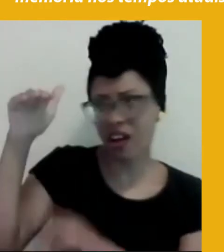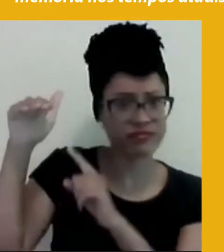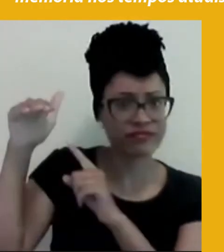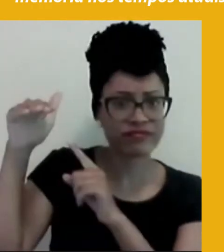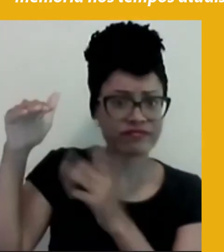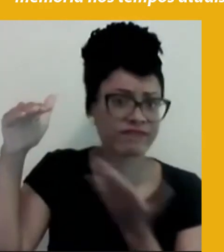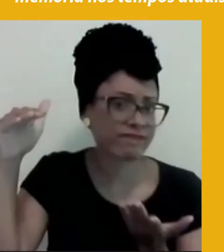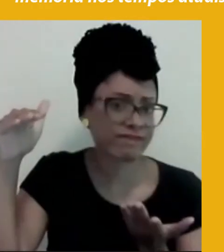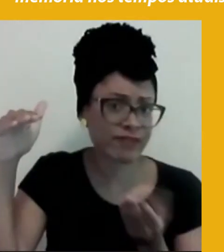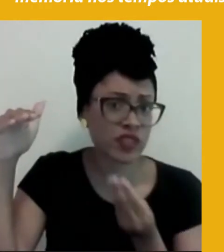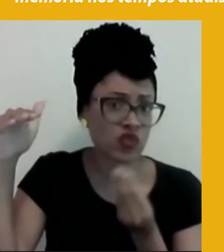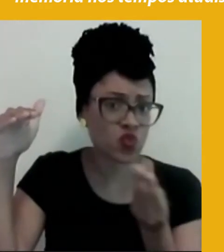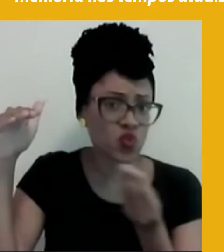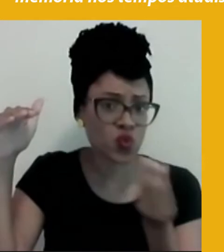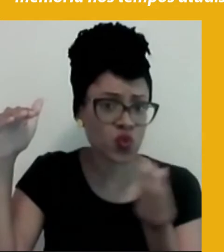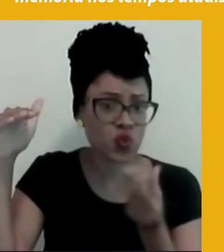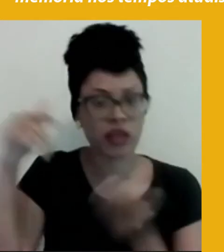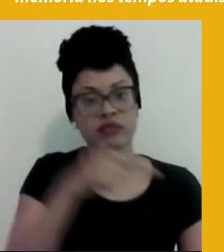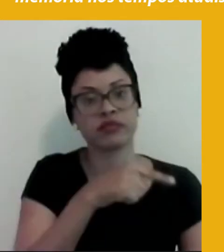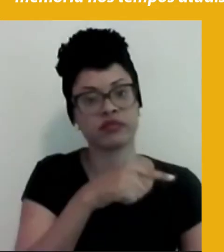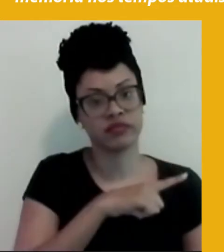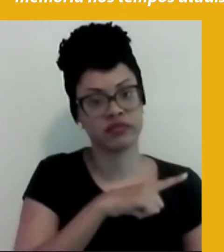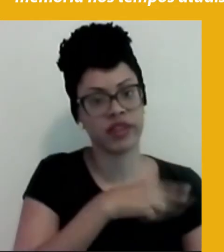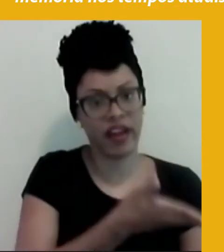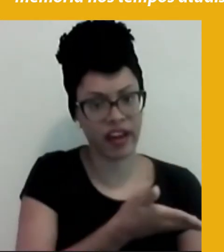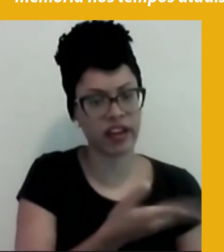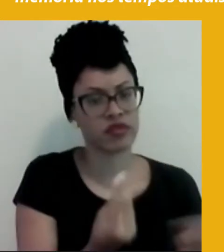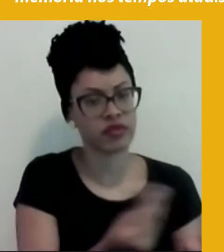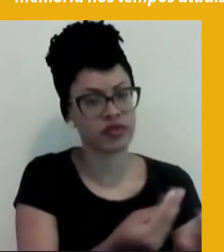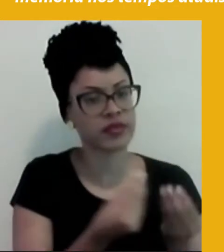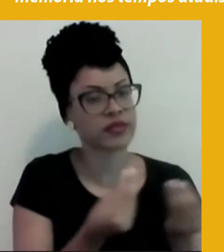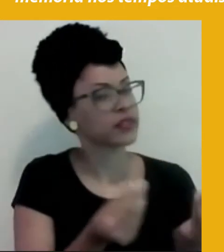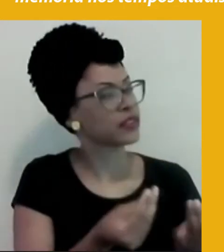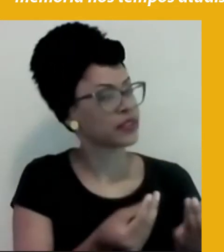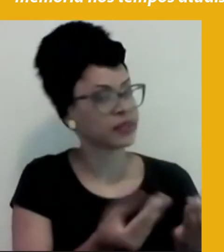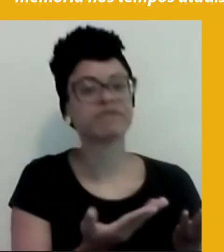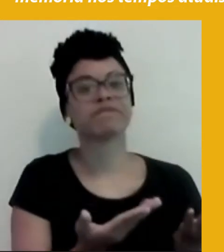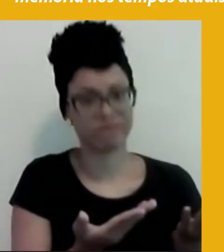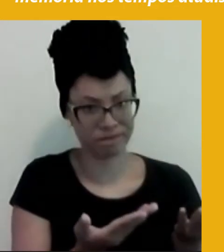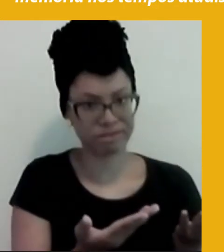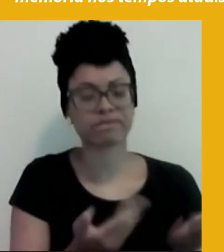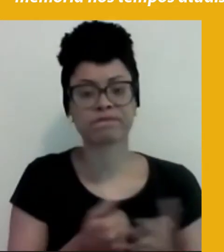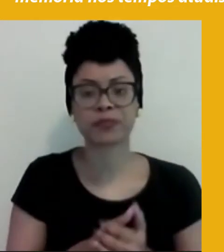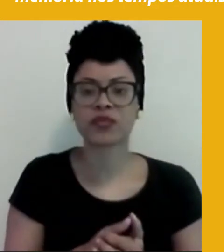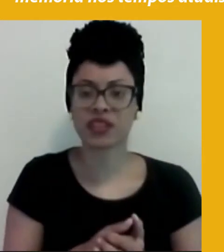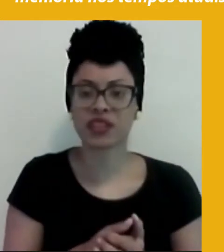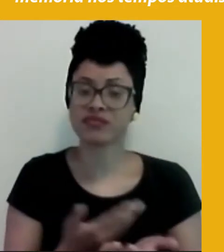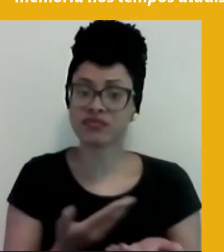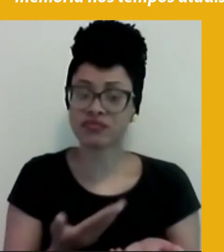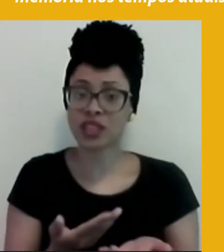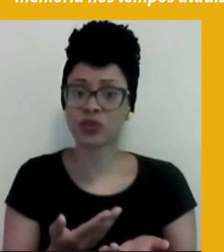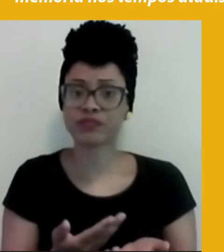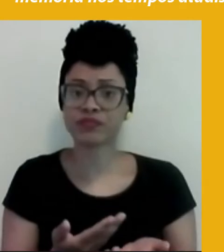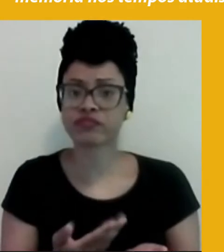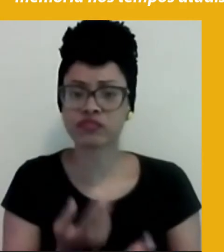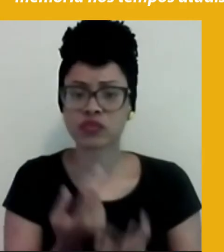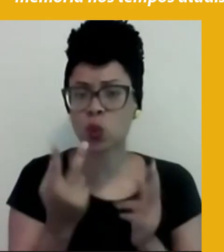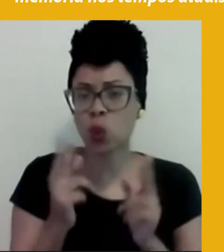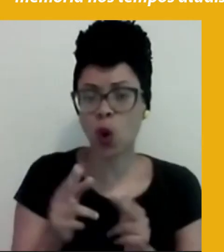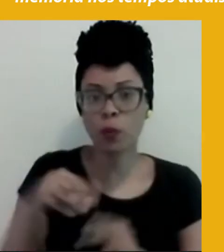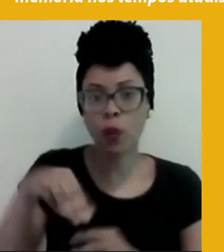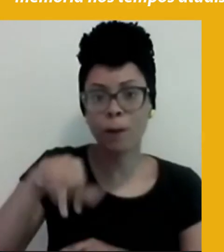se eu pudesse traçar um futuro utópico, né? Eu acreditaria, como Milton Santos, na tese dos